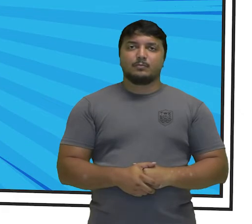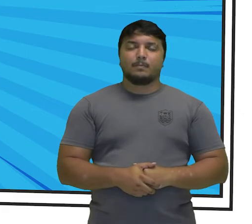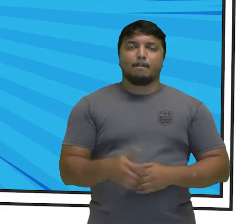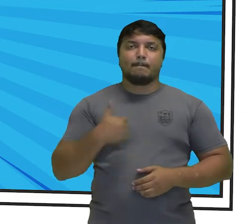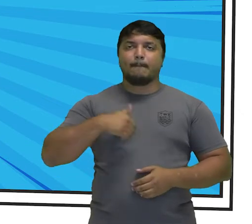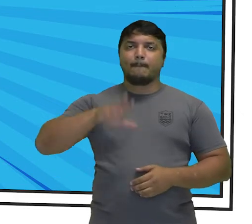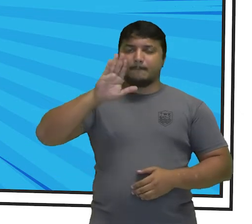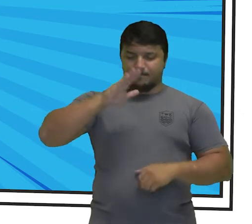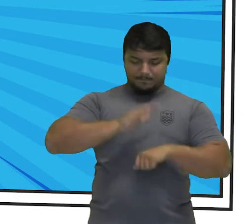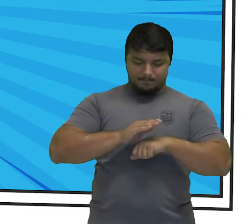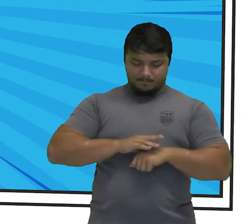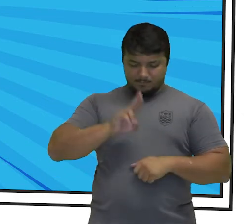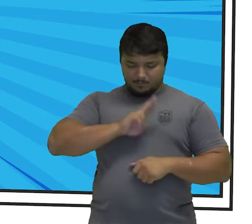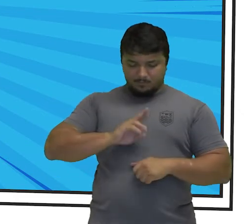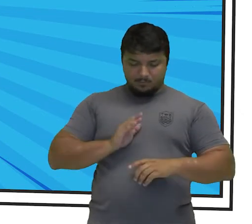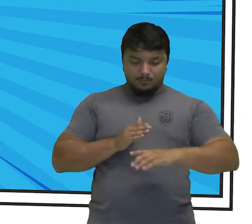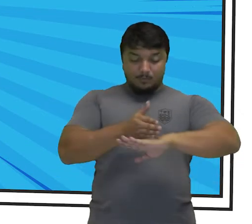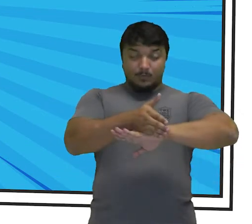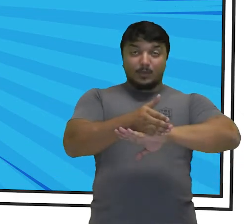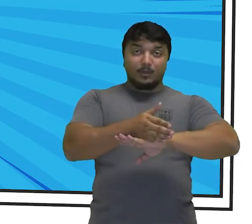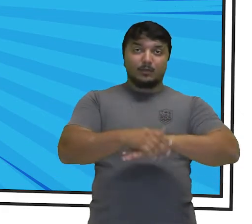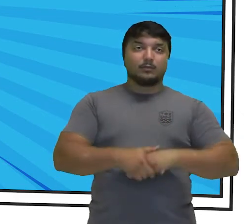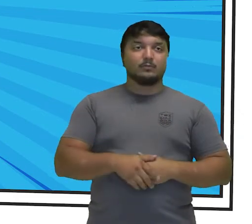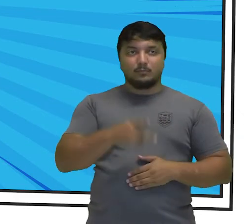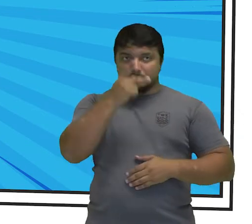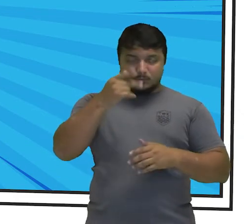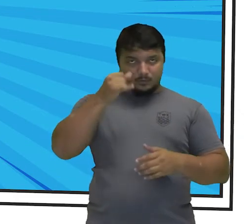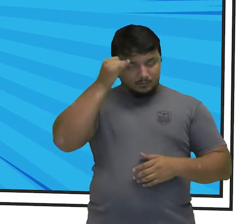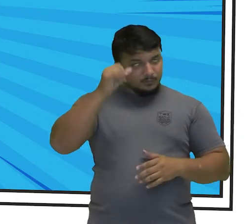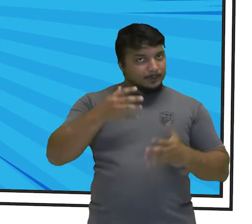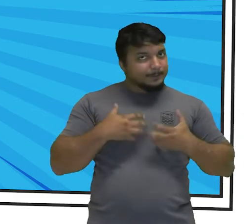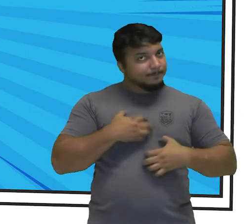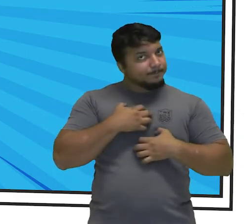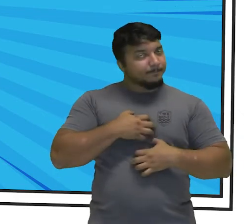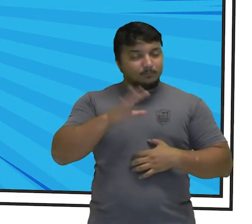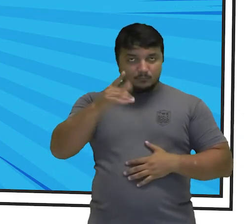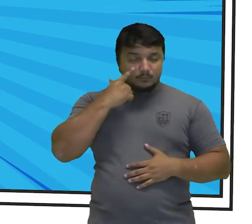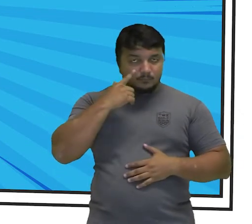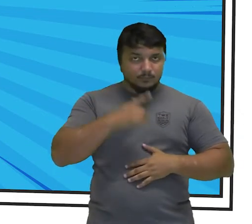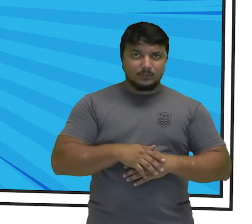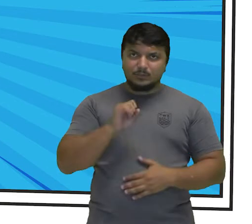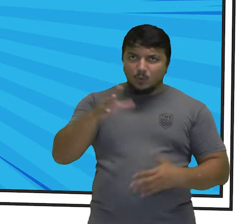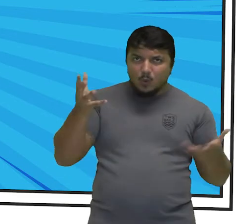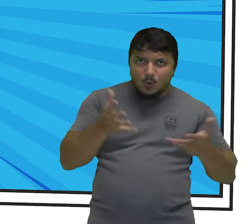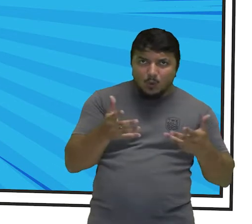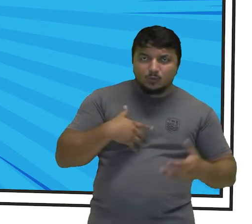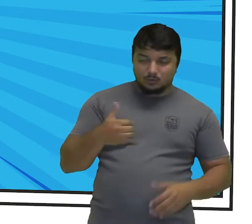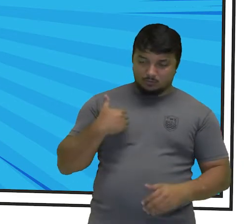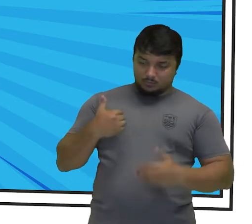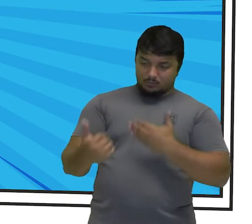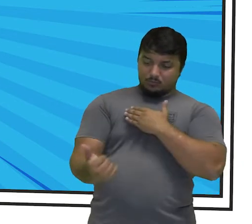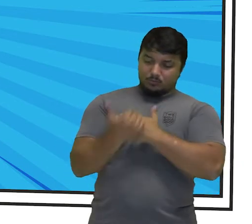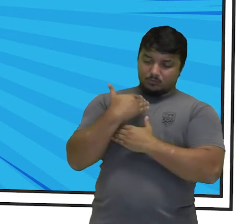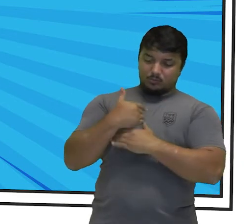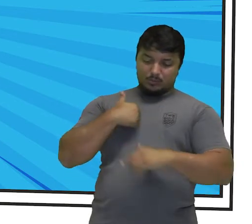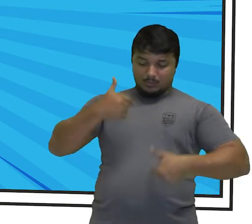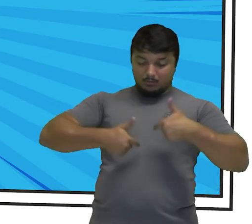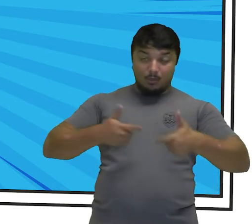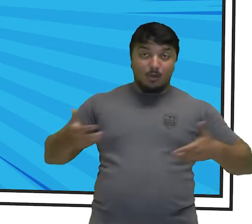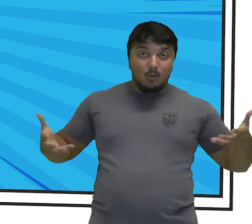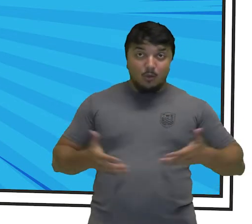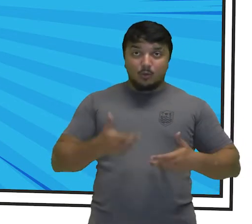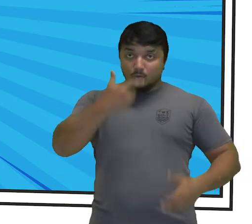vou me usar como exemplo para ninguém ficar chateado. Você acha que se eu hoje for demitido desse trabalho que eu